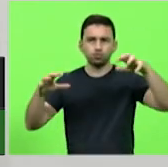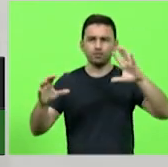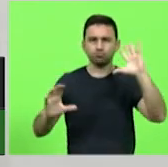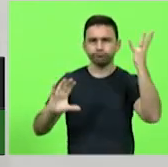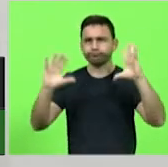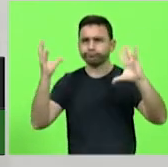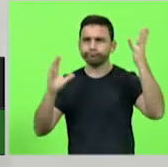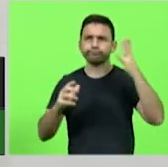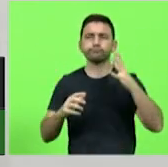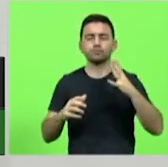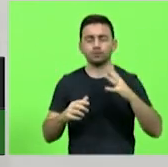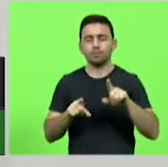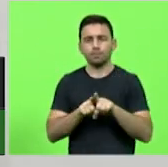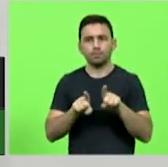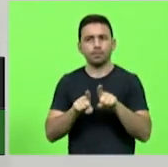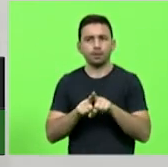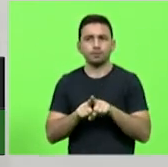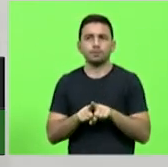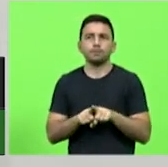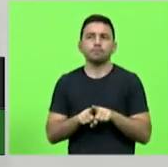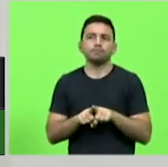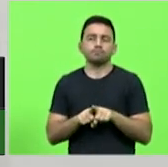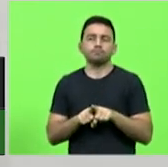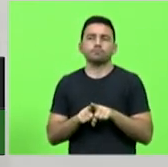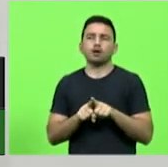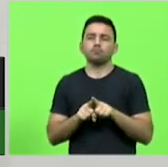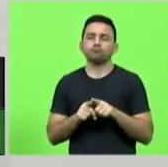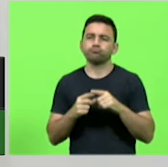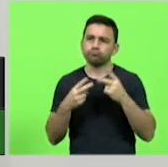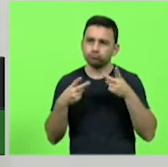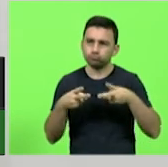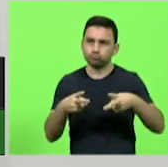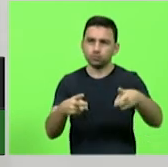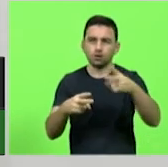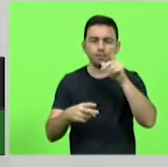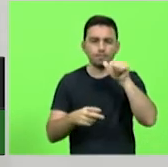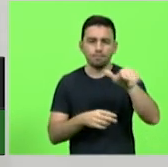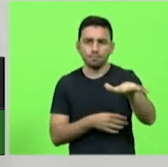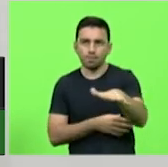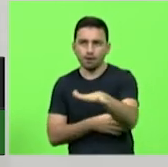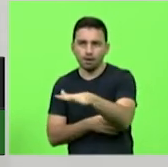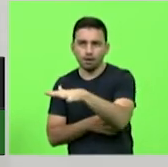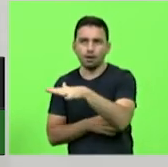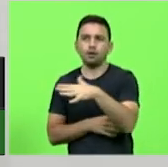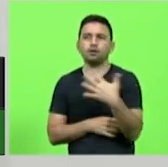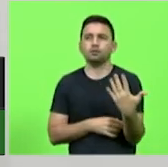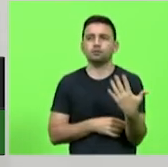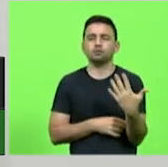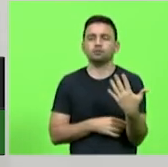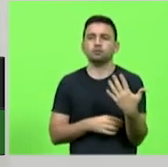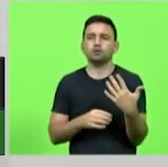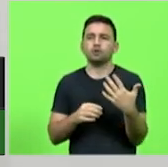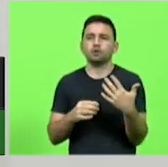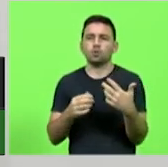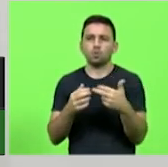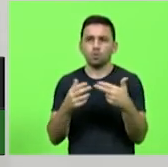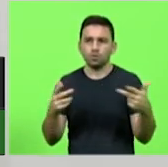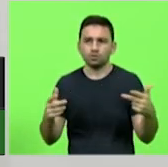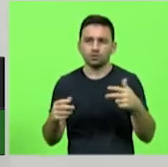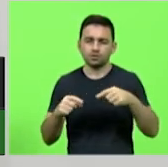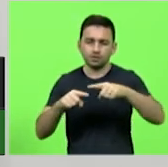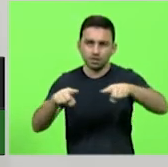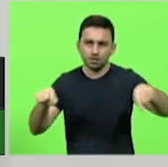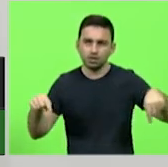impactos. Conservação e uso sustentável do oceano, dos mares, dos recursos marinhos, lagos, rios e